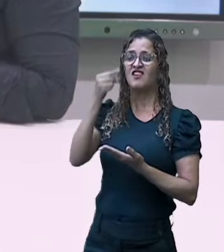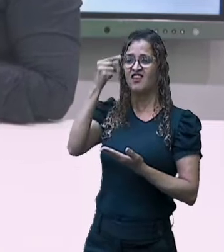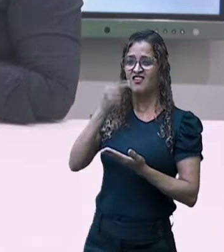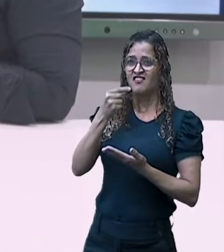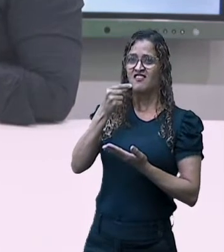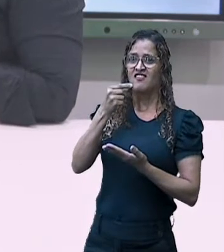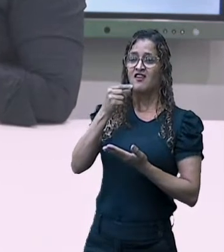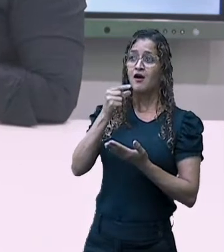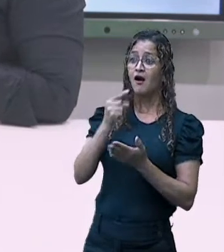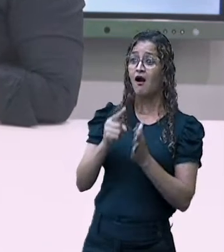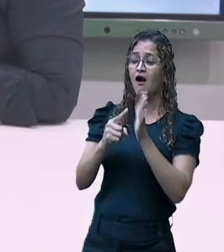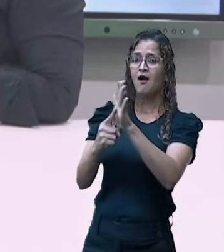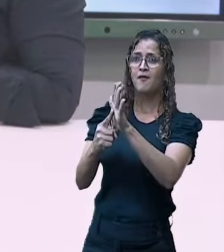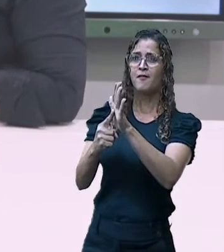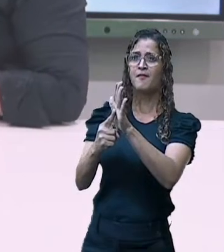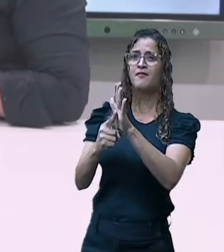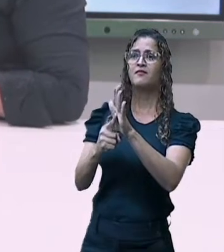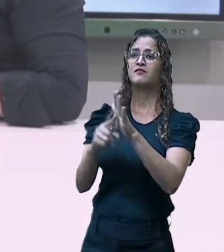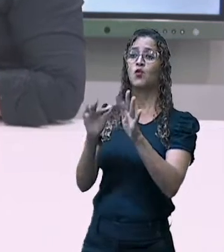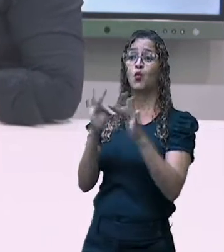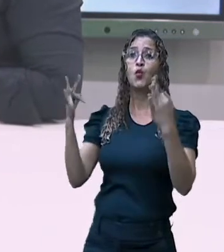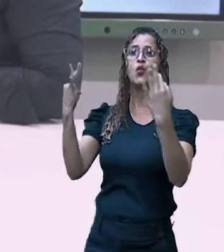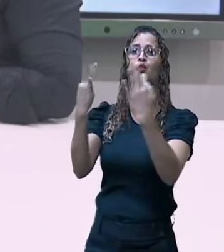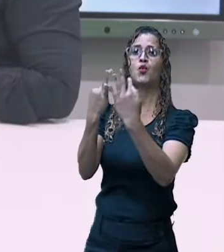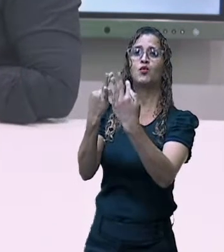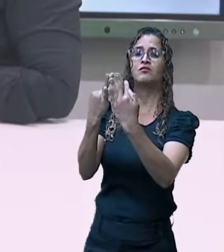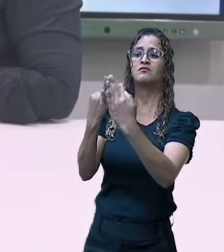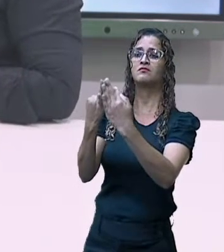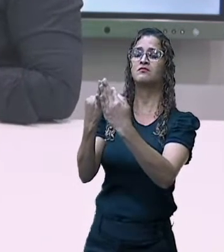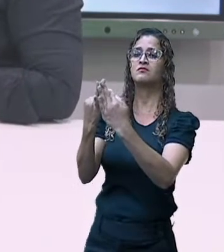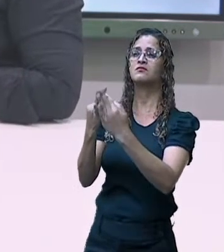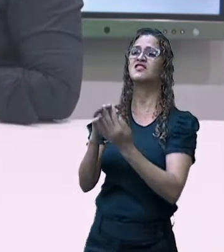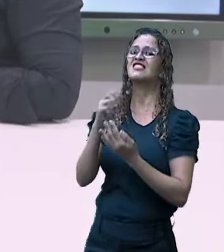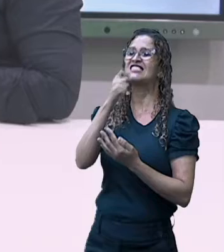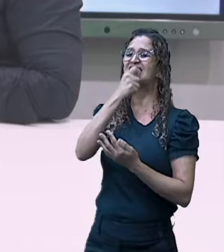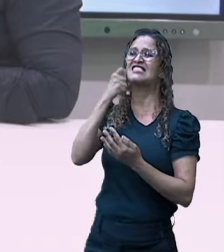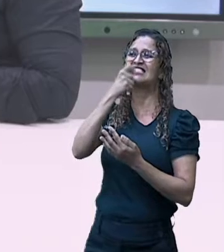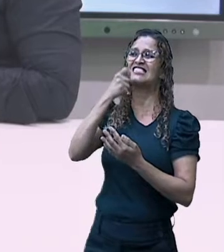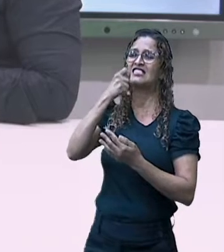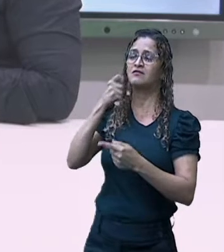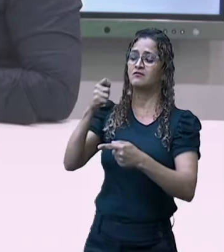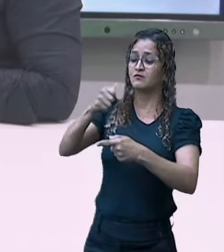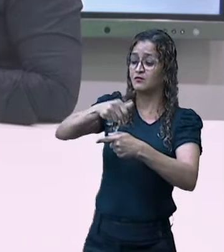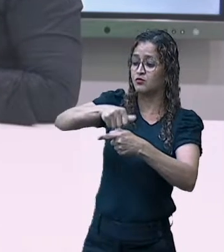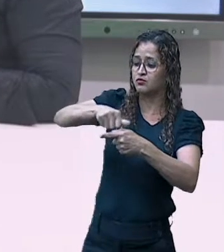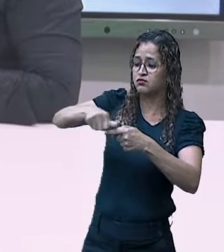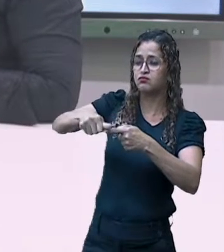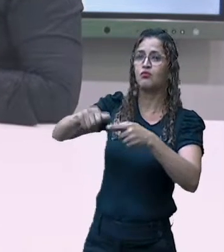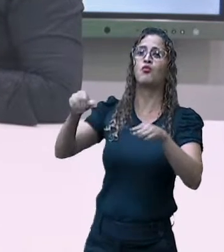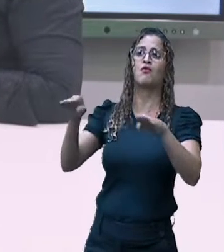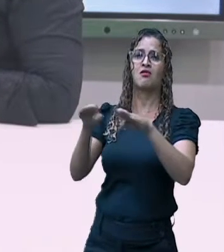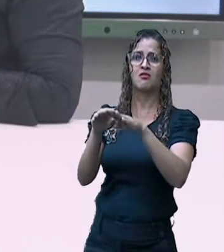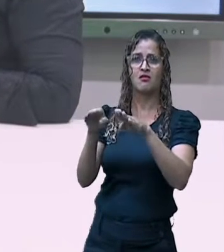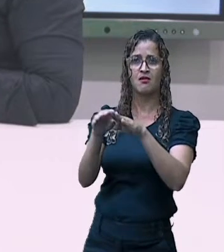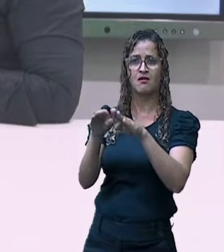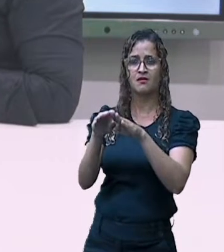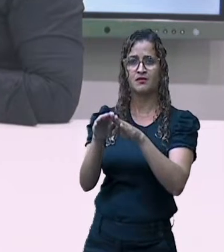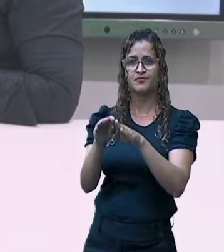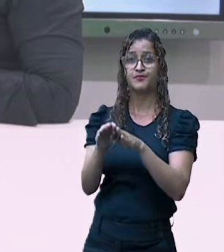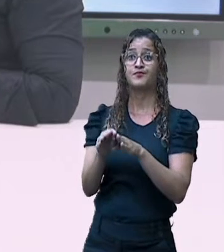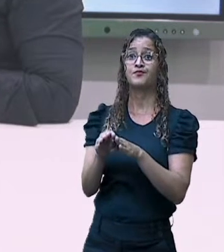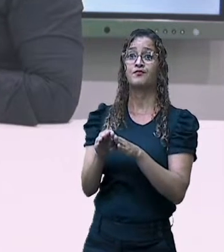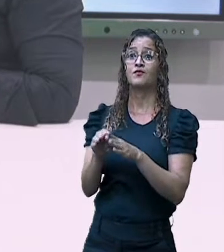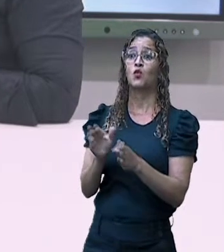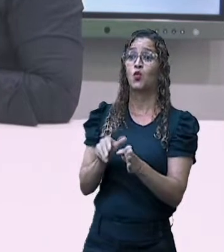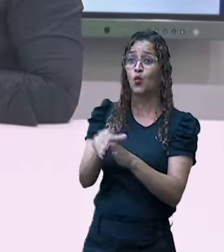vão começar a fazer essa higiene com escova e pasta. Nós recomendamos o uso de pasta